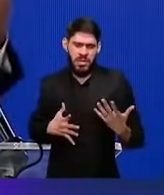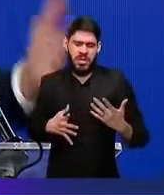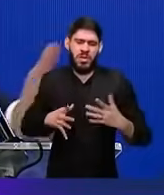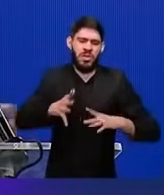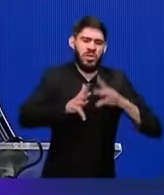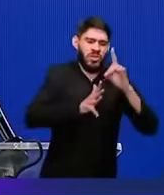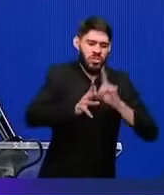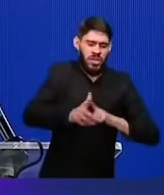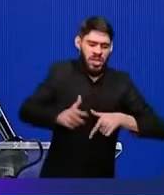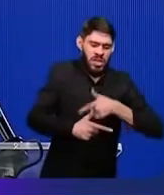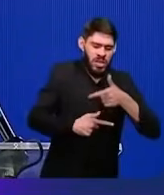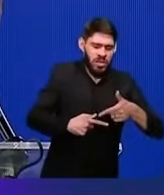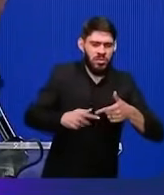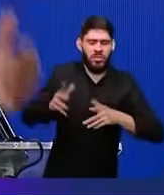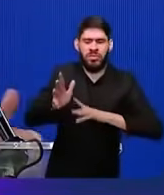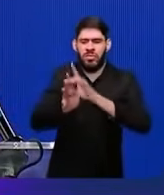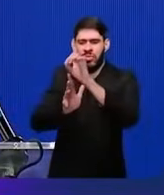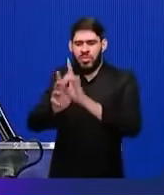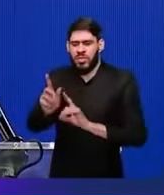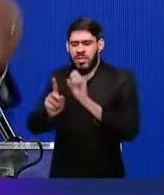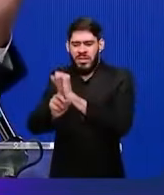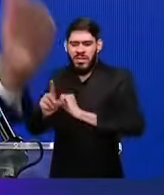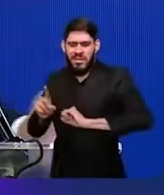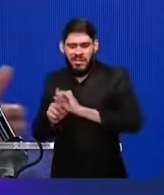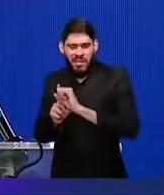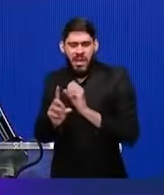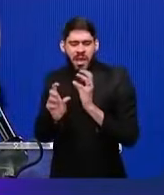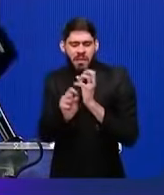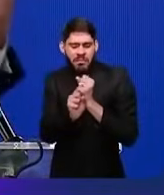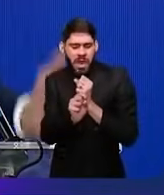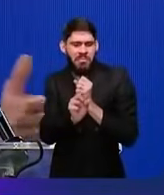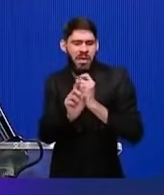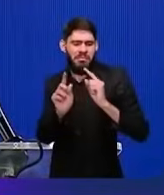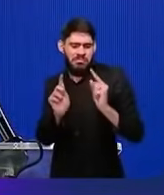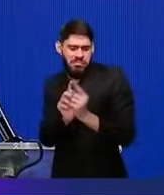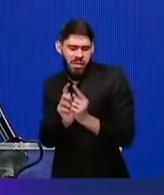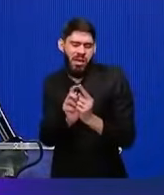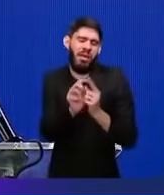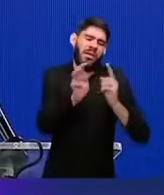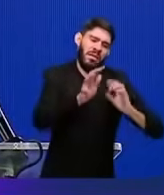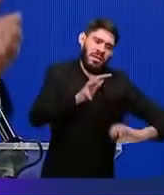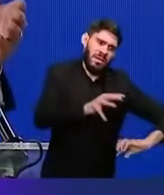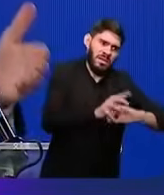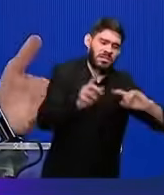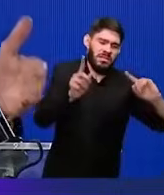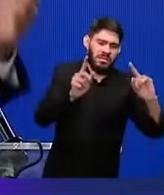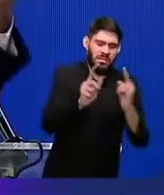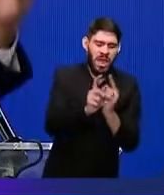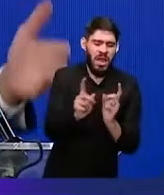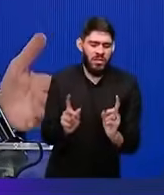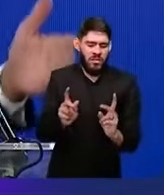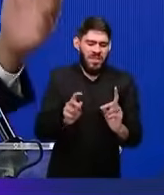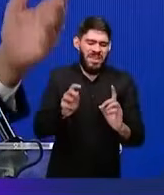trabalhistas, de cortar direitos sociais, de encolher o orçamento, de encolher o Estado, de vender empresa estatal,